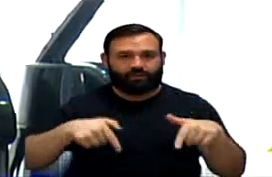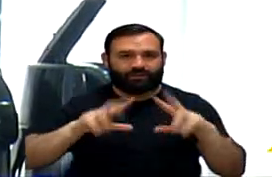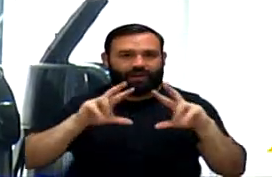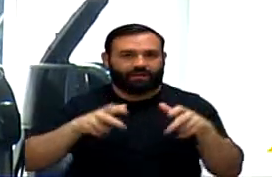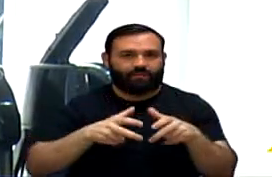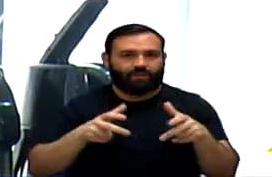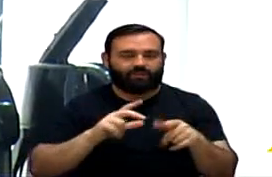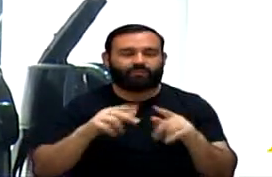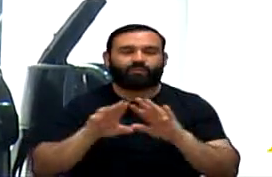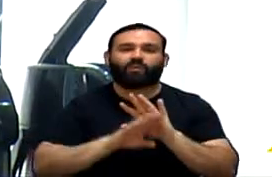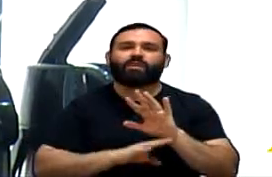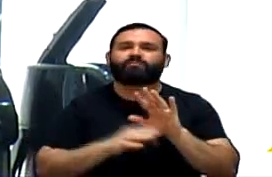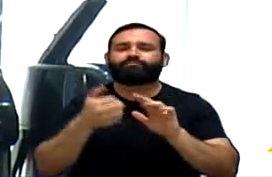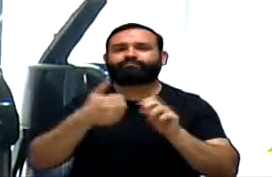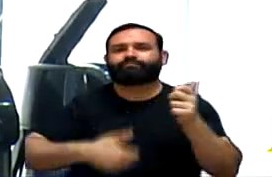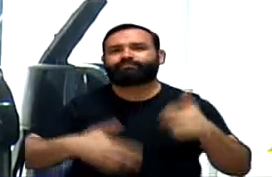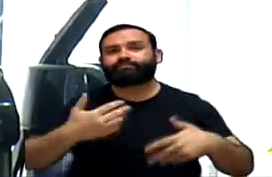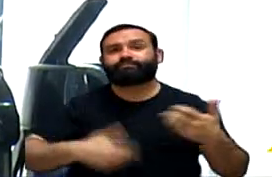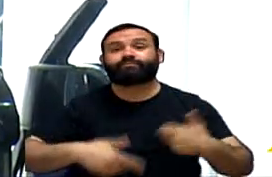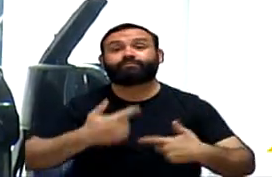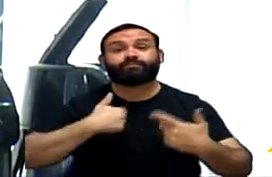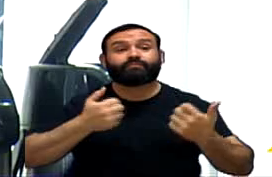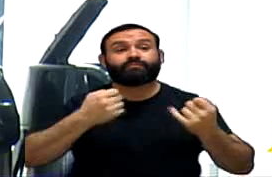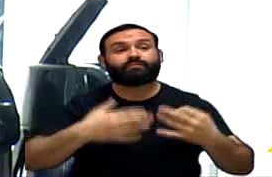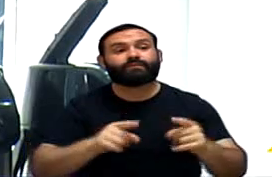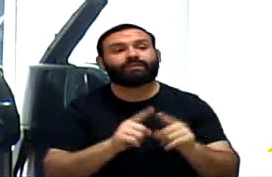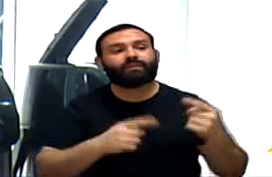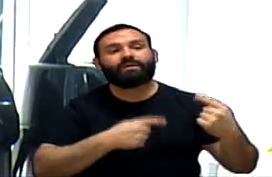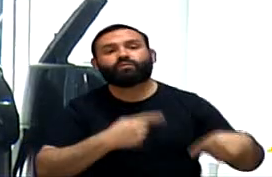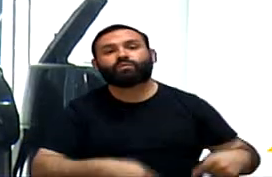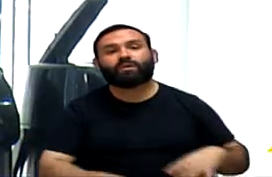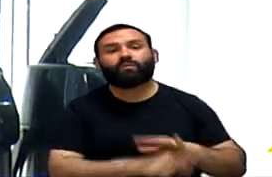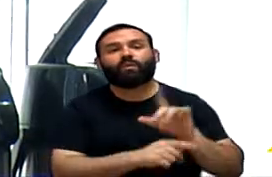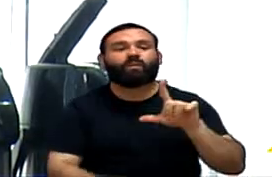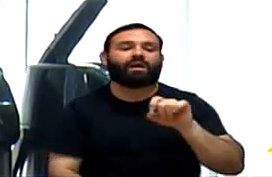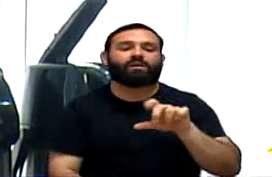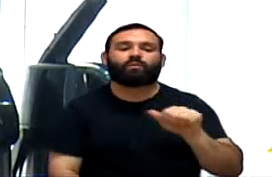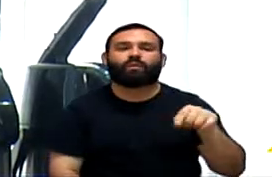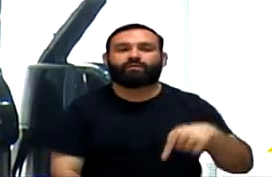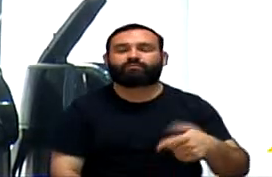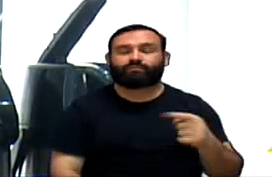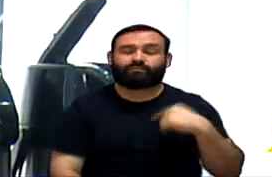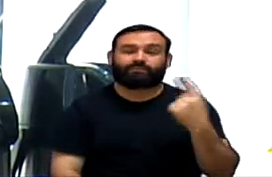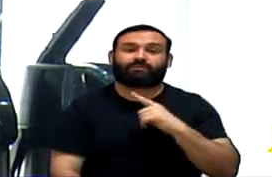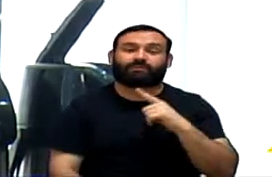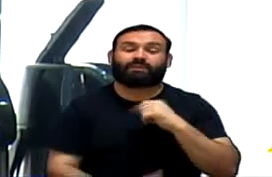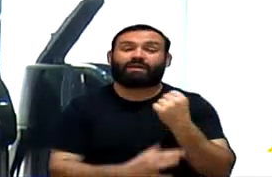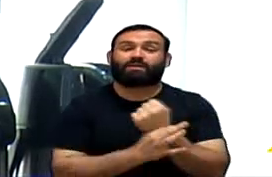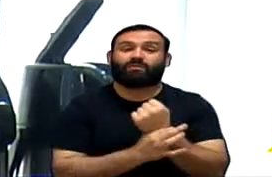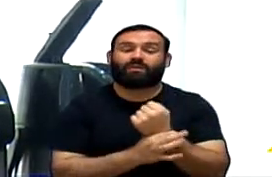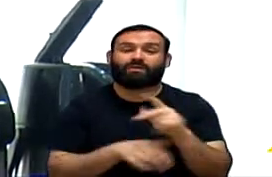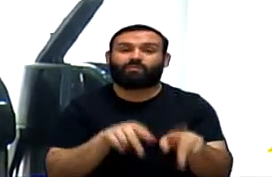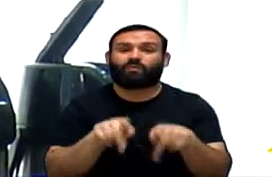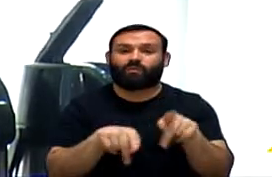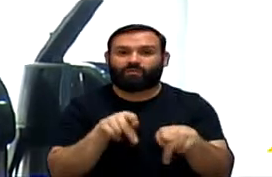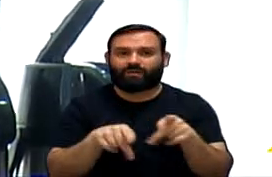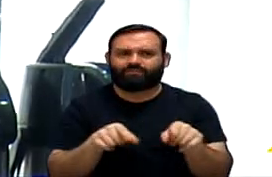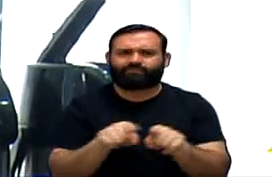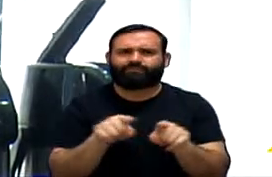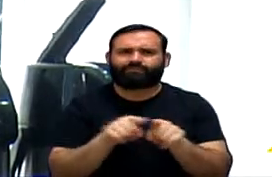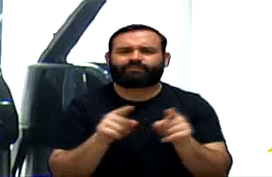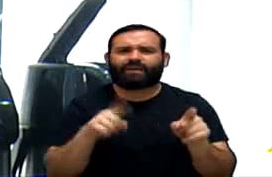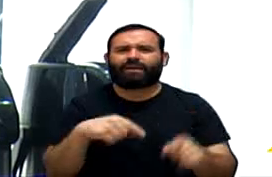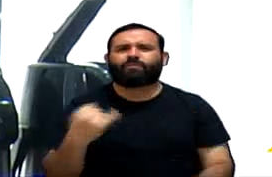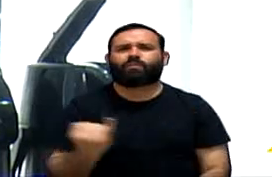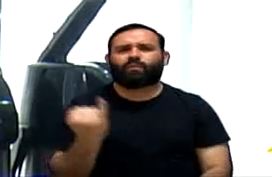eh no programa e daí eu trouxe a questão das discussões da loua aqui nós tivemos a segurança pública né E quanto